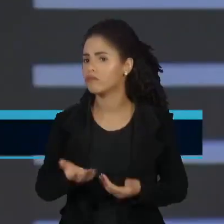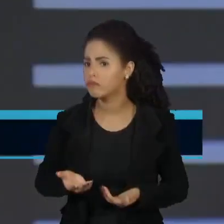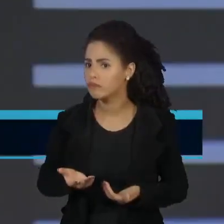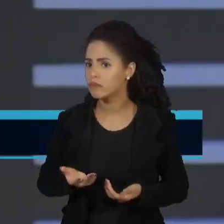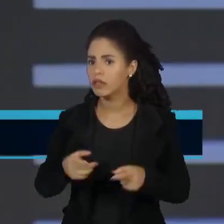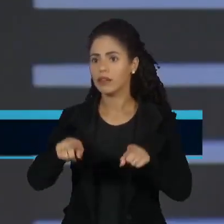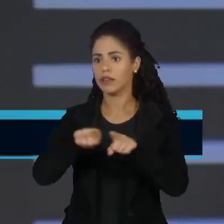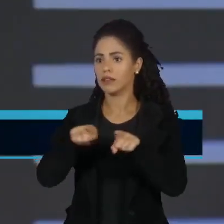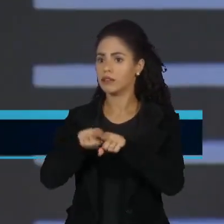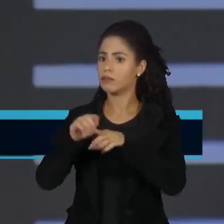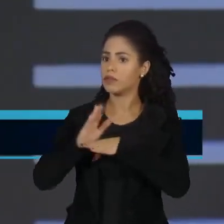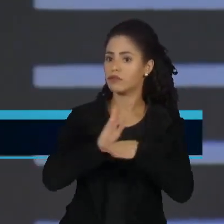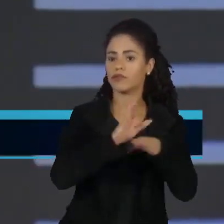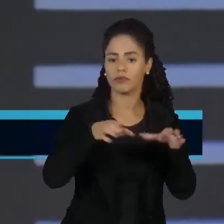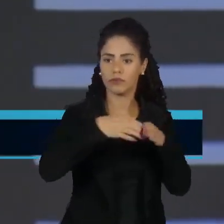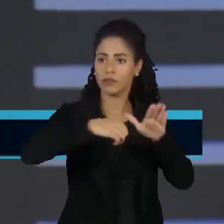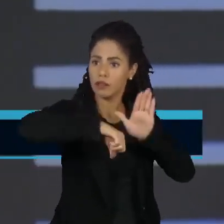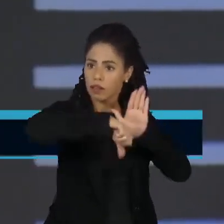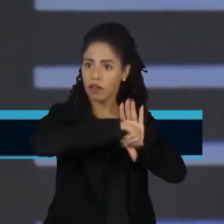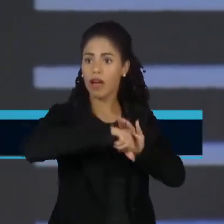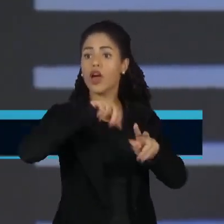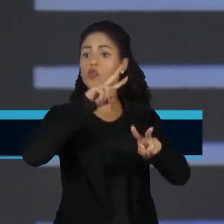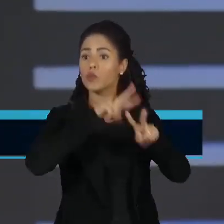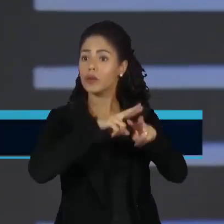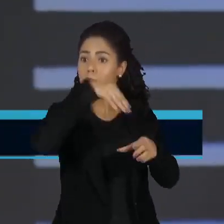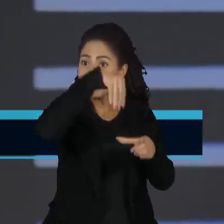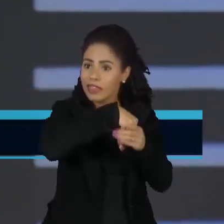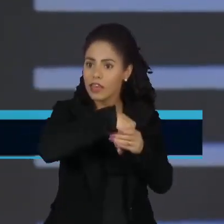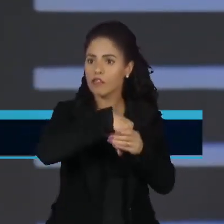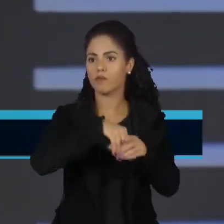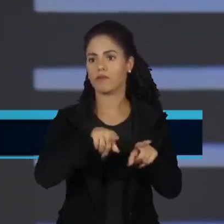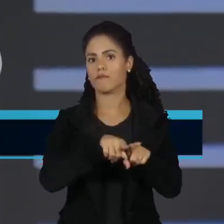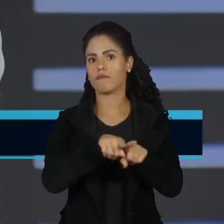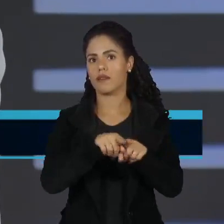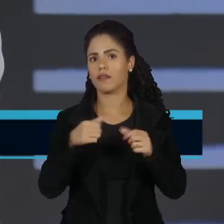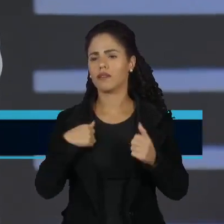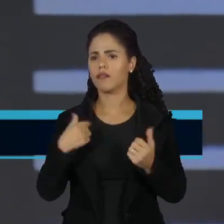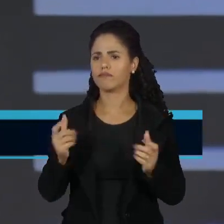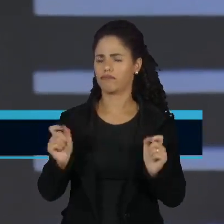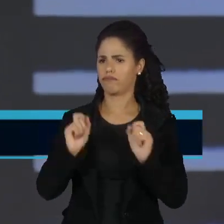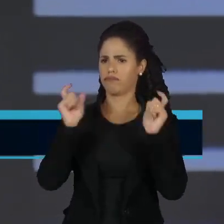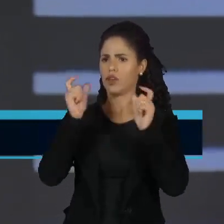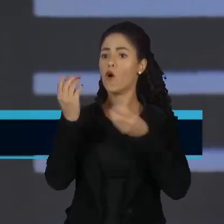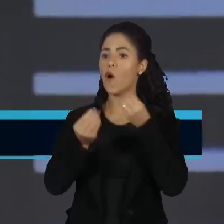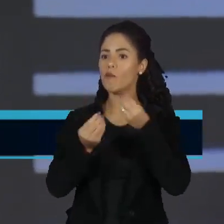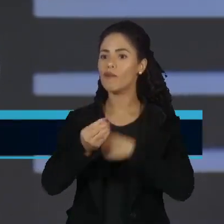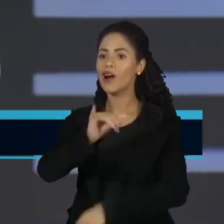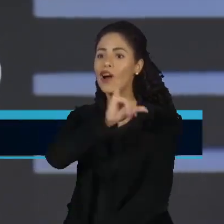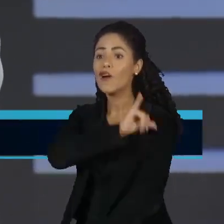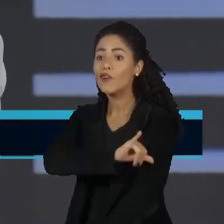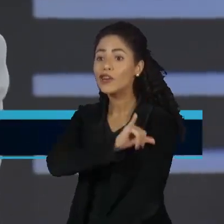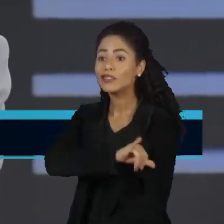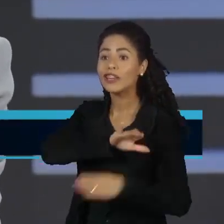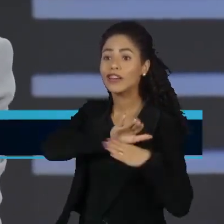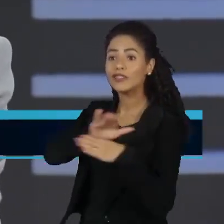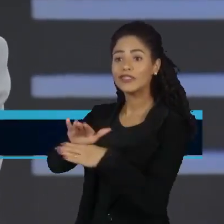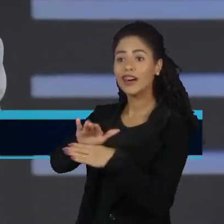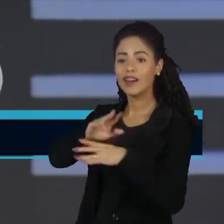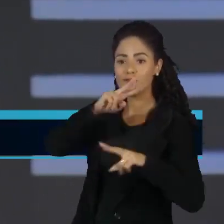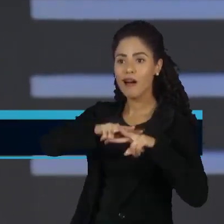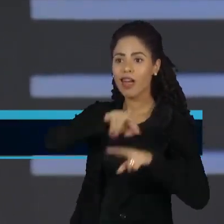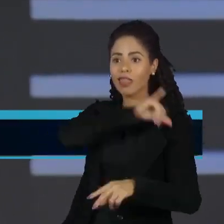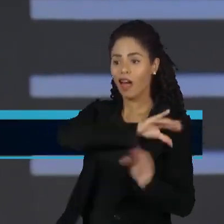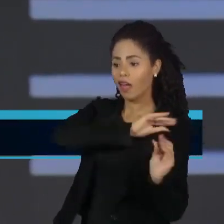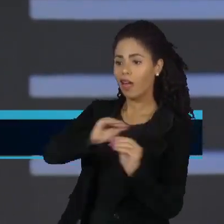com a ajuda do crime organizado e dentro da cadeia do Rio de Janeiro, o que é uma coisa alucinante, mandando PIX de dentro da cadeia do Rio de